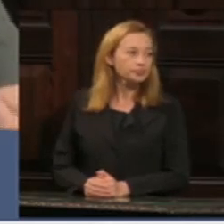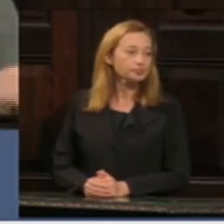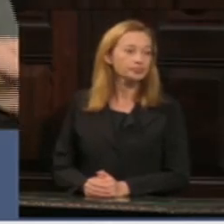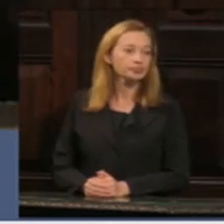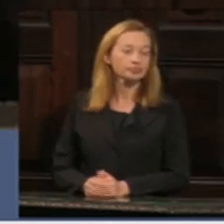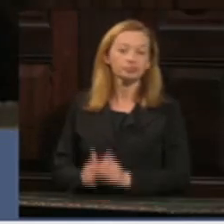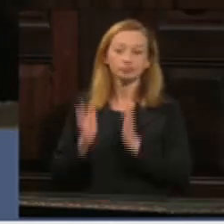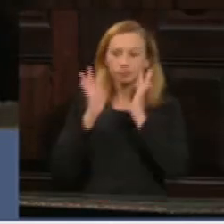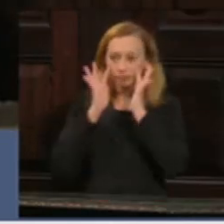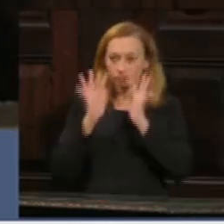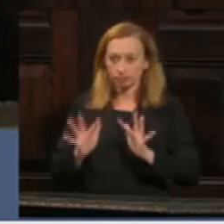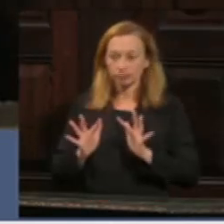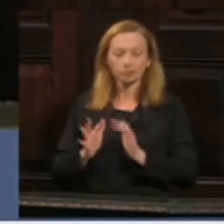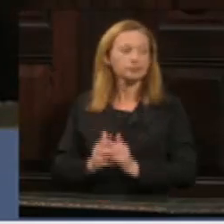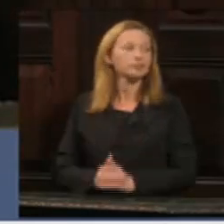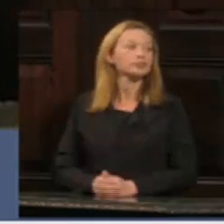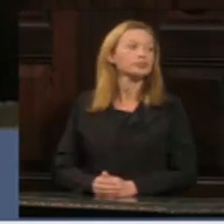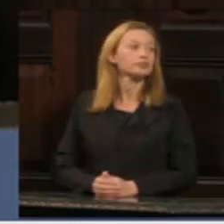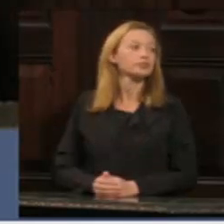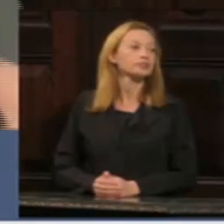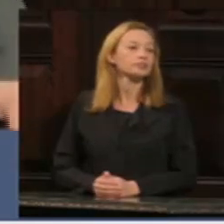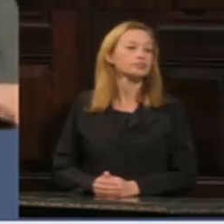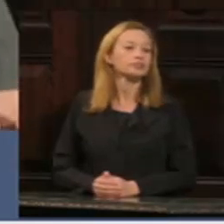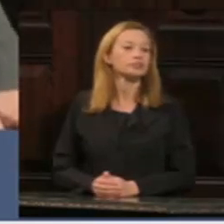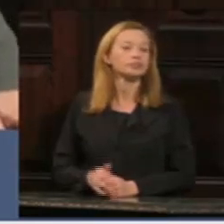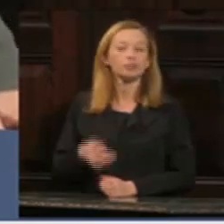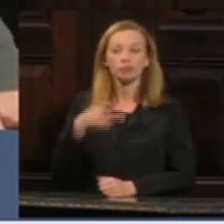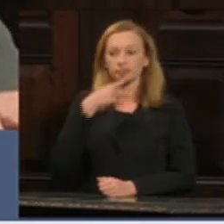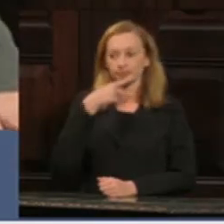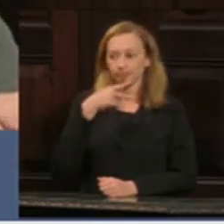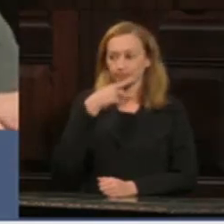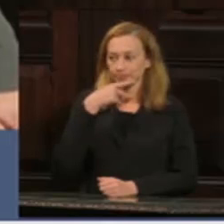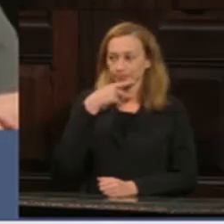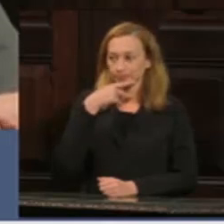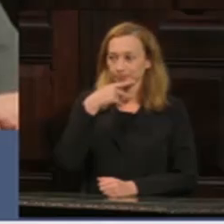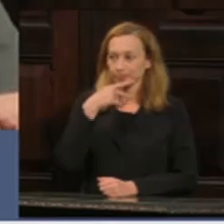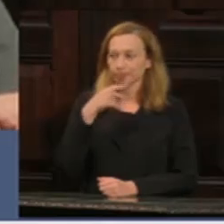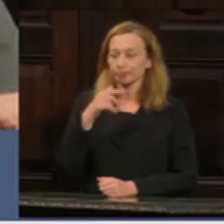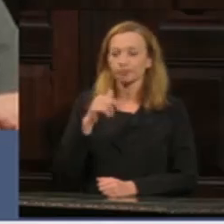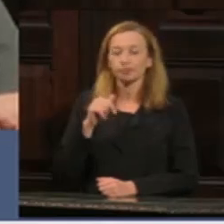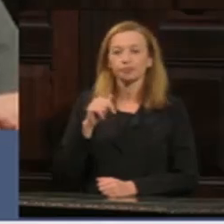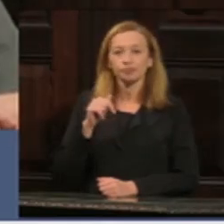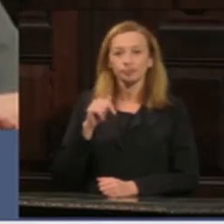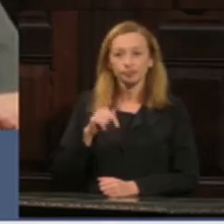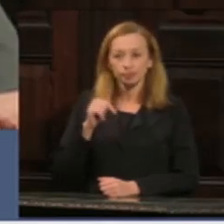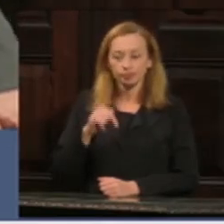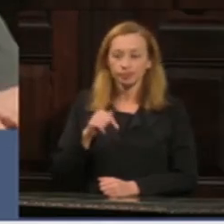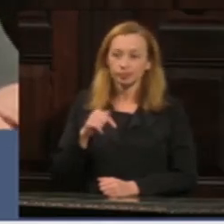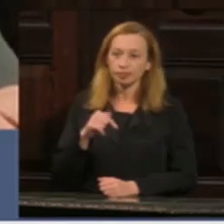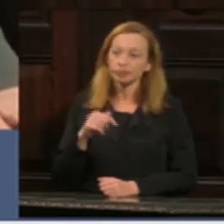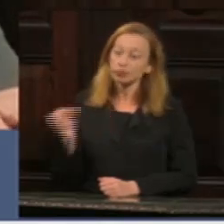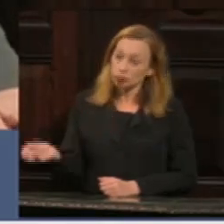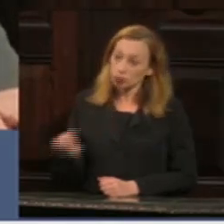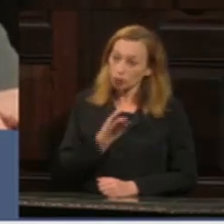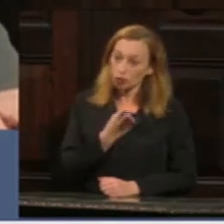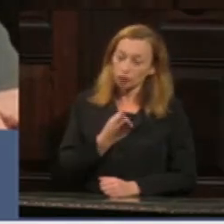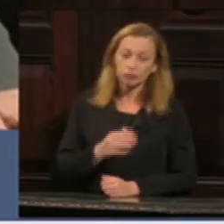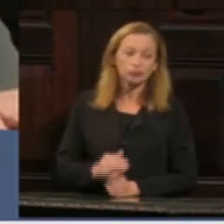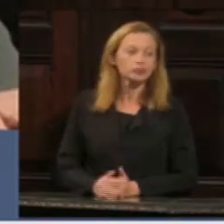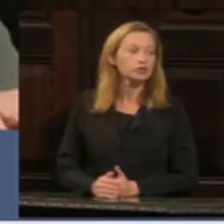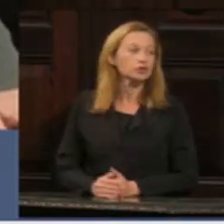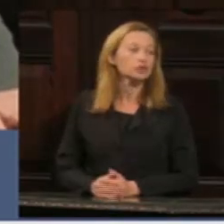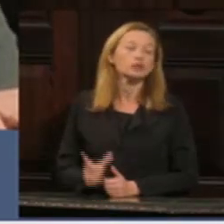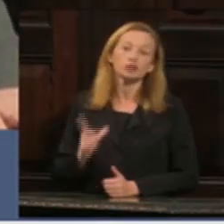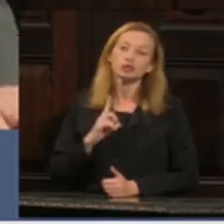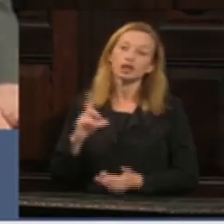alertar aos parlamentares que aqui estão chegando que há um